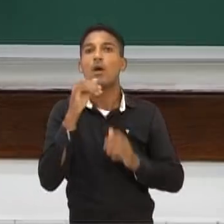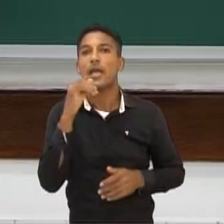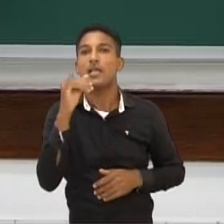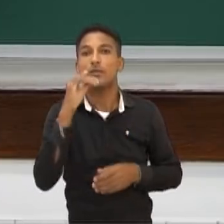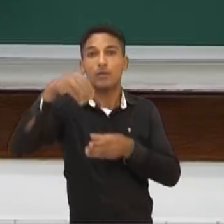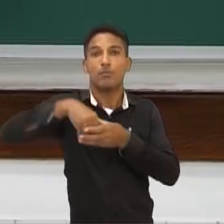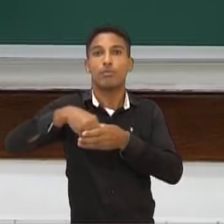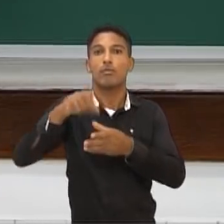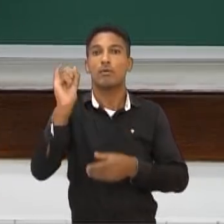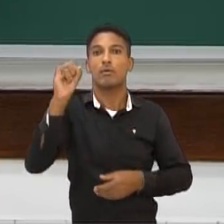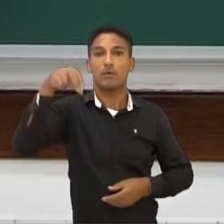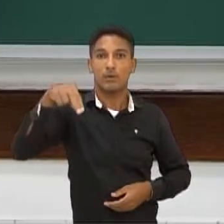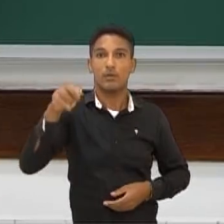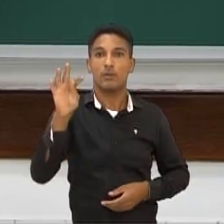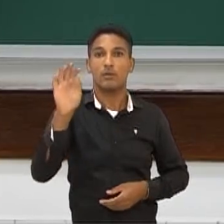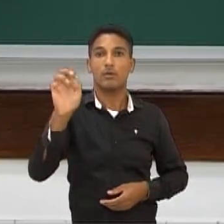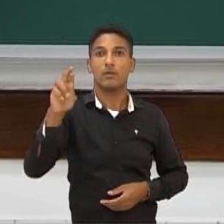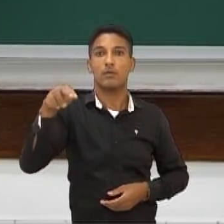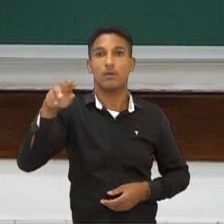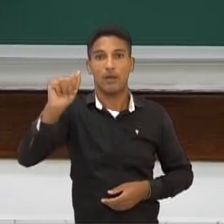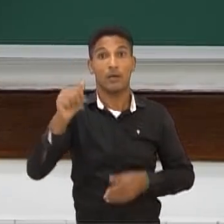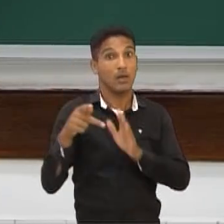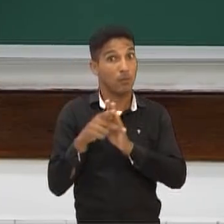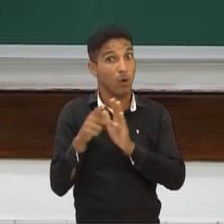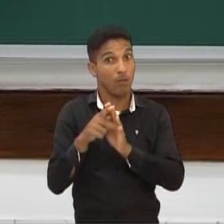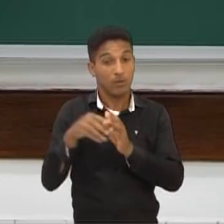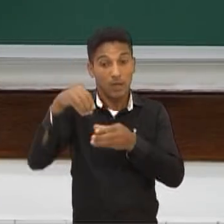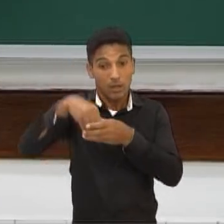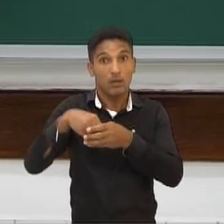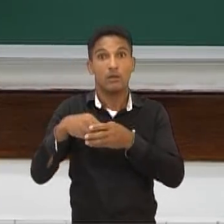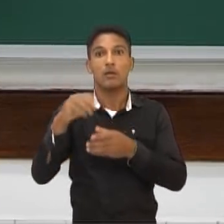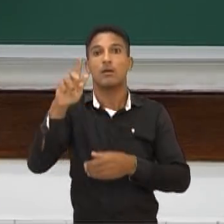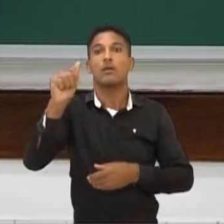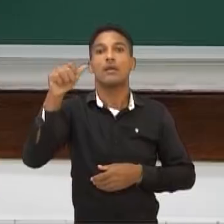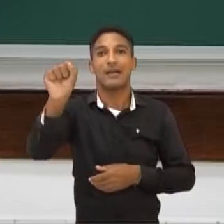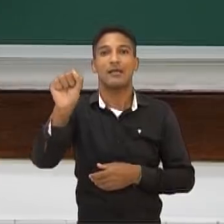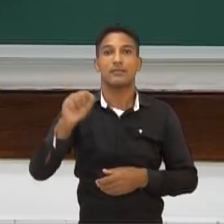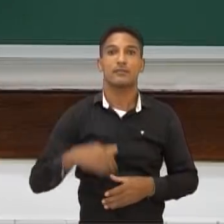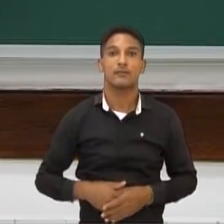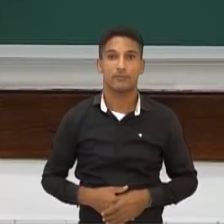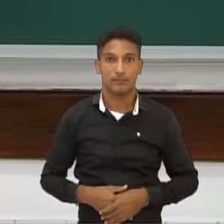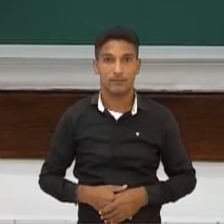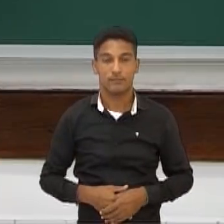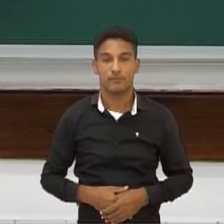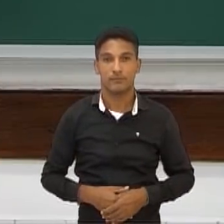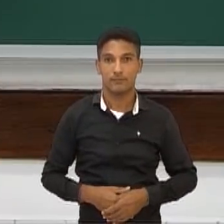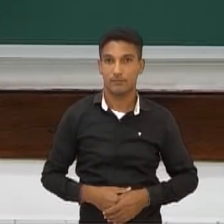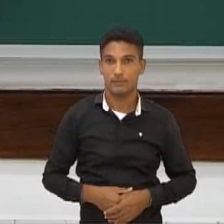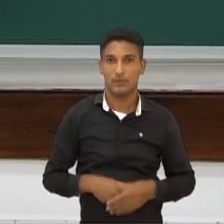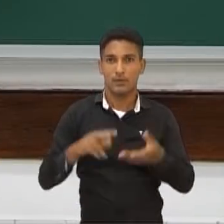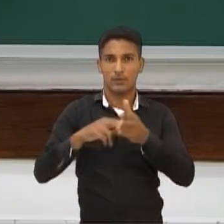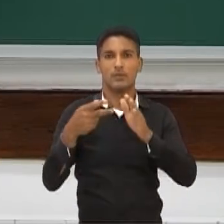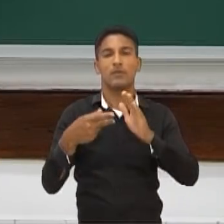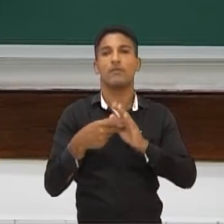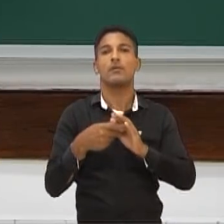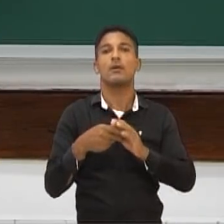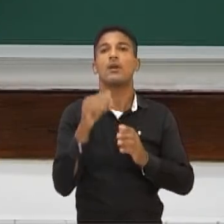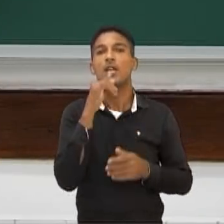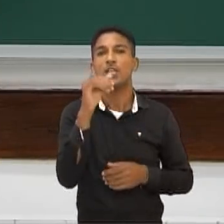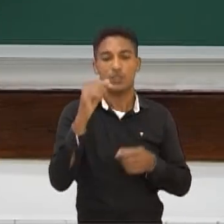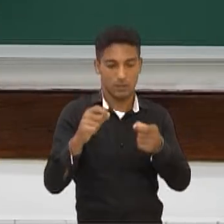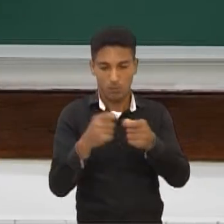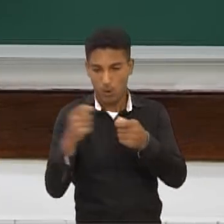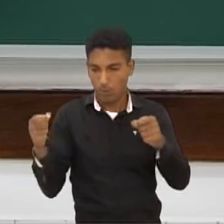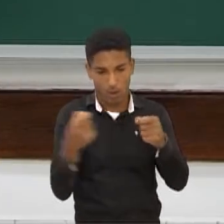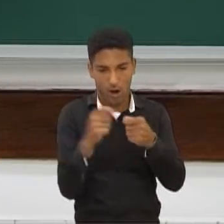interna. A energia interna de um gás. Simples assim, a energia interna do gás é a energia cinética das moléculas,